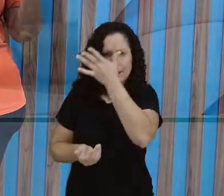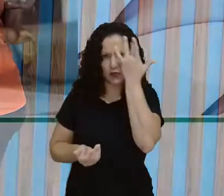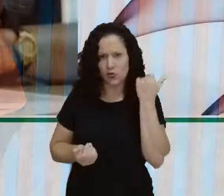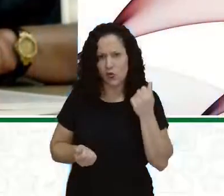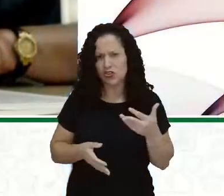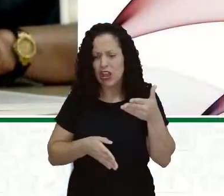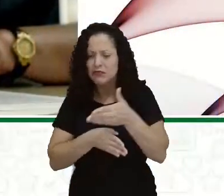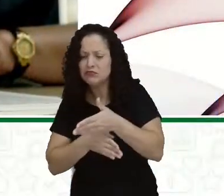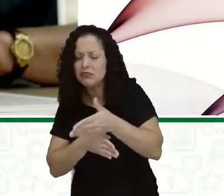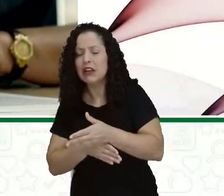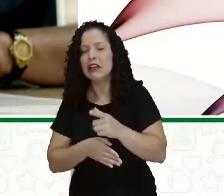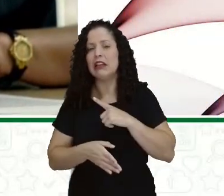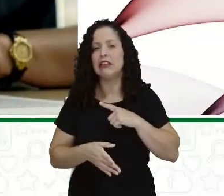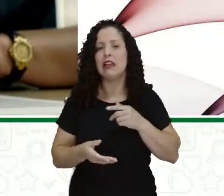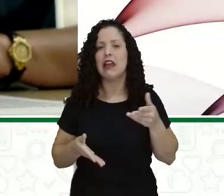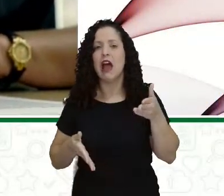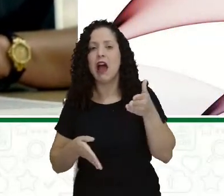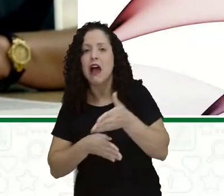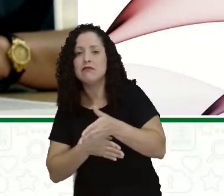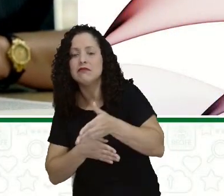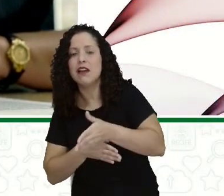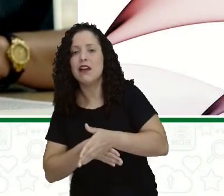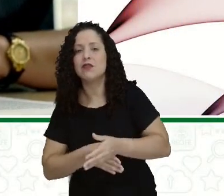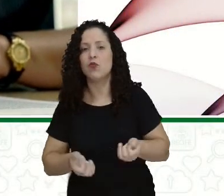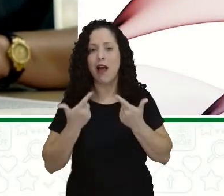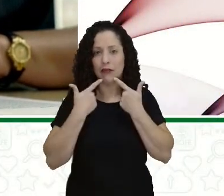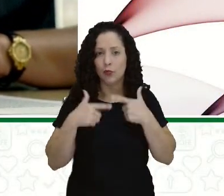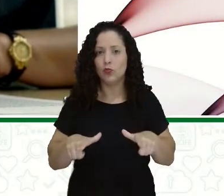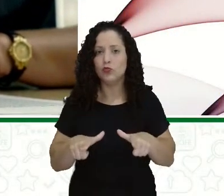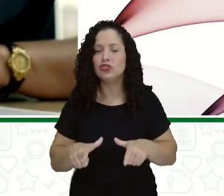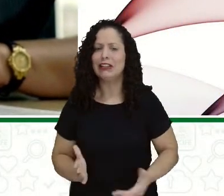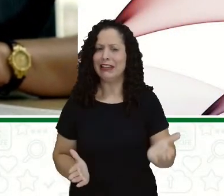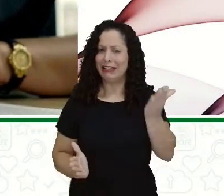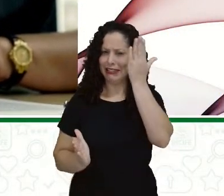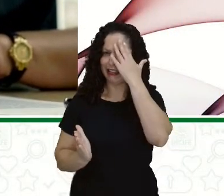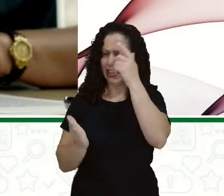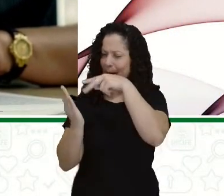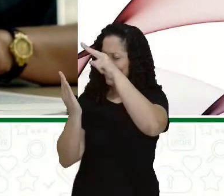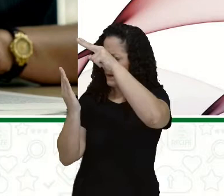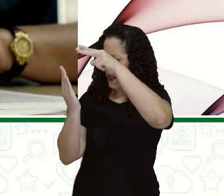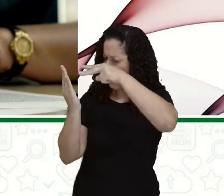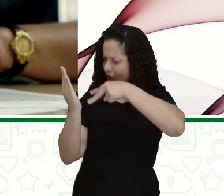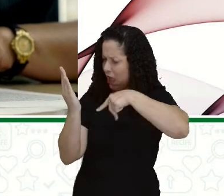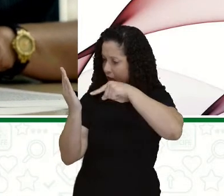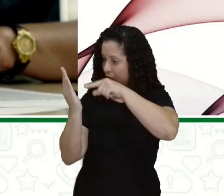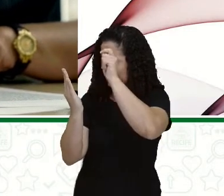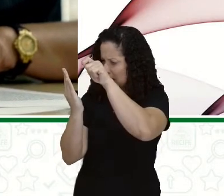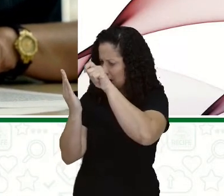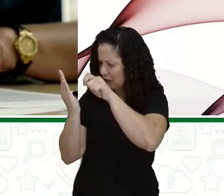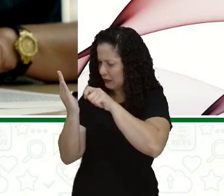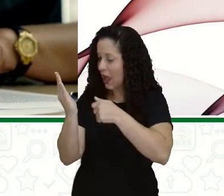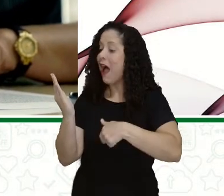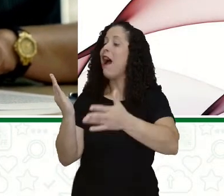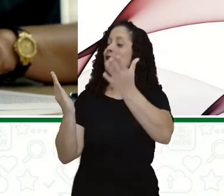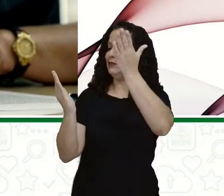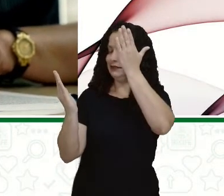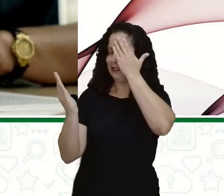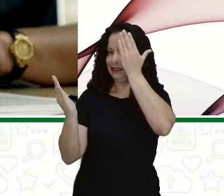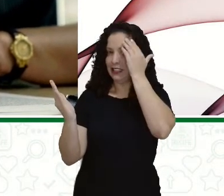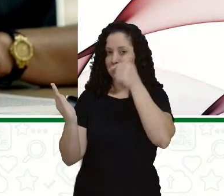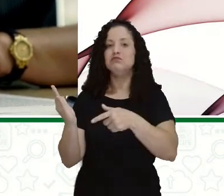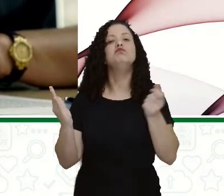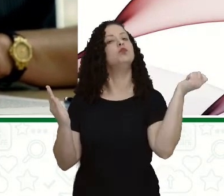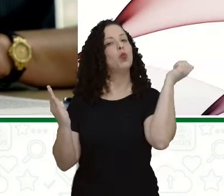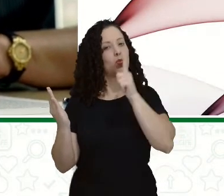acesso àquela linguagem consegue entender o que está registrado, tá? Então, se